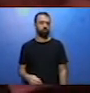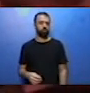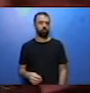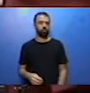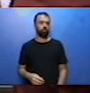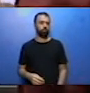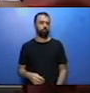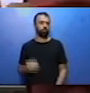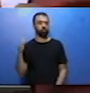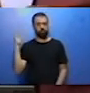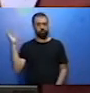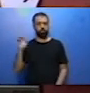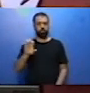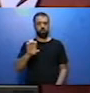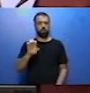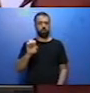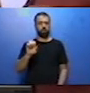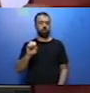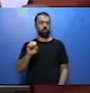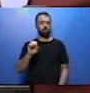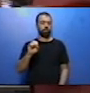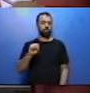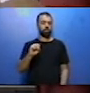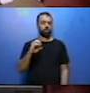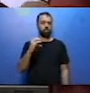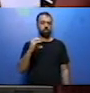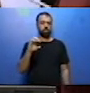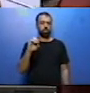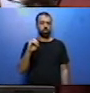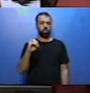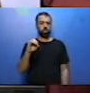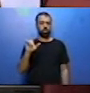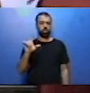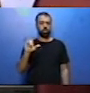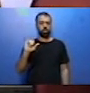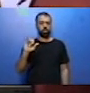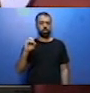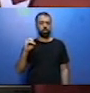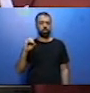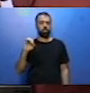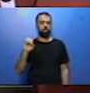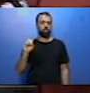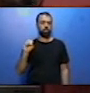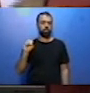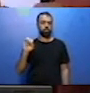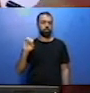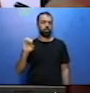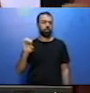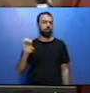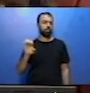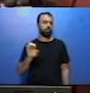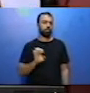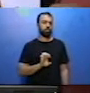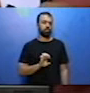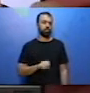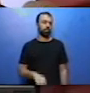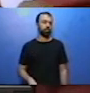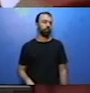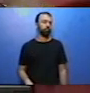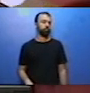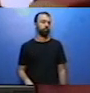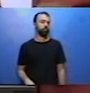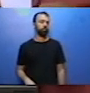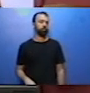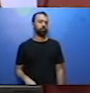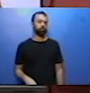bem feio a escoliose ela dá uma curva para a direita ou para esquerda e na sua coluna dos jogando